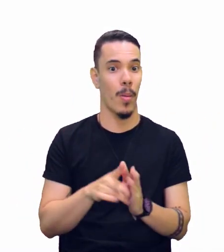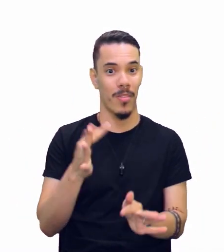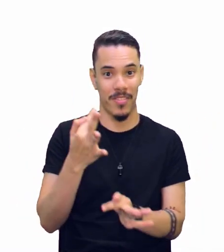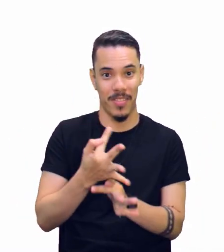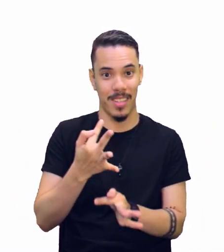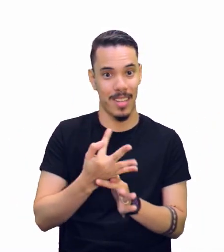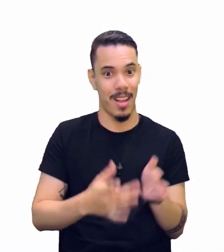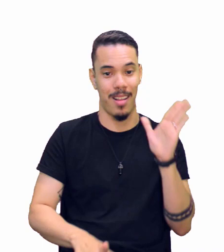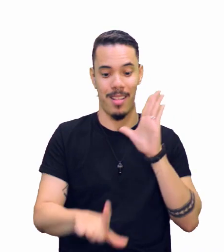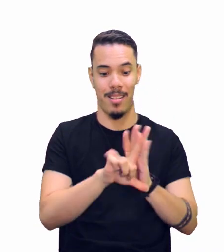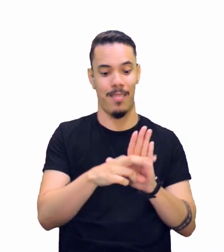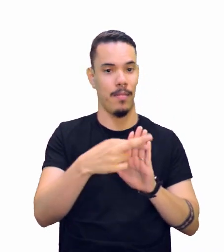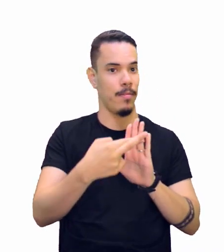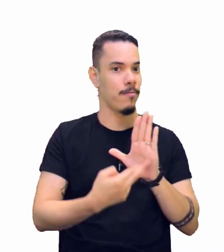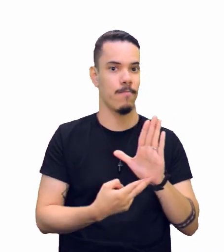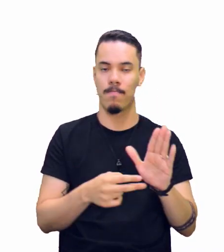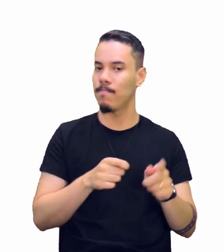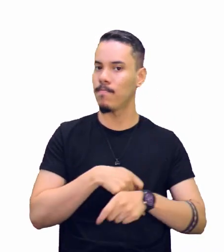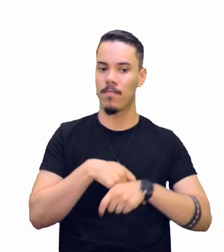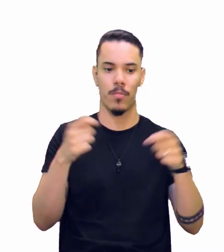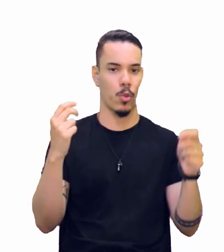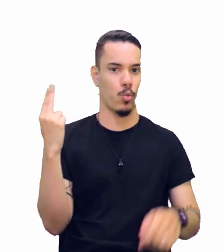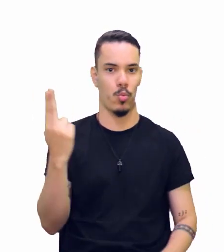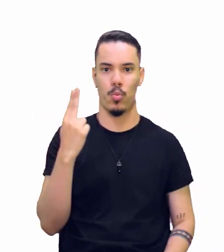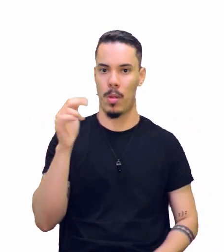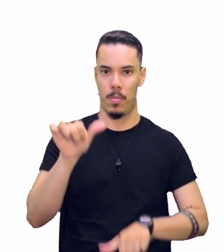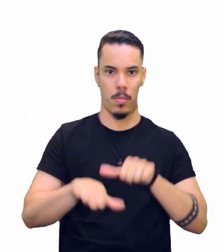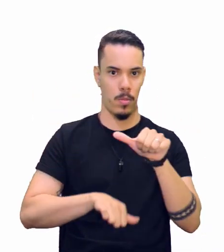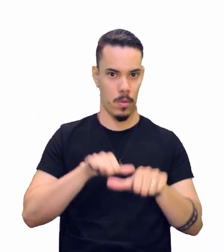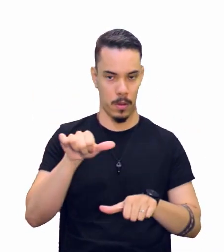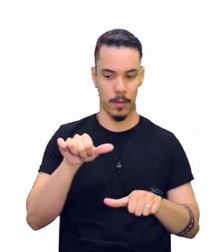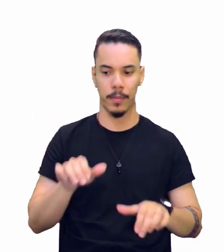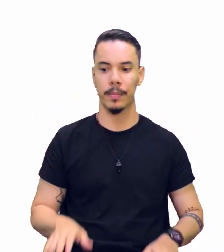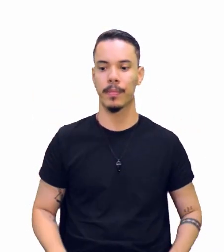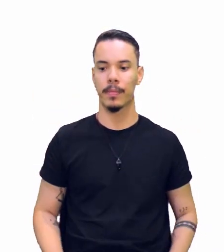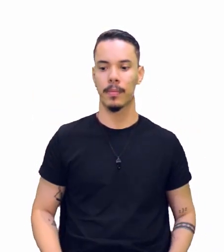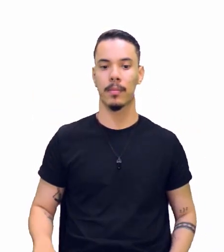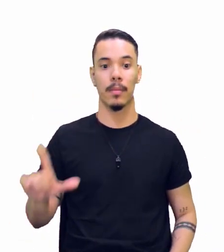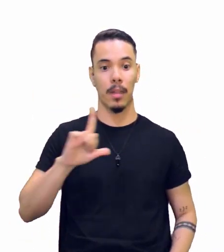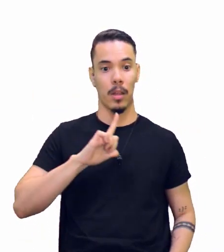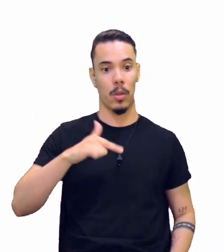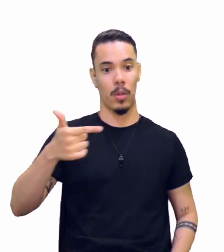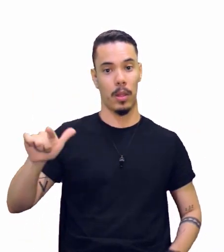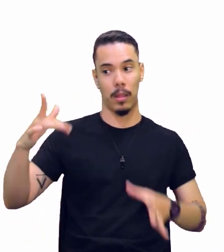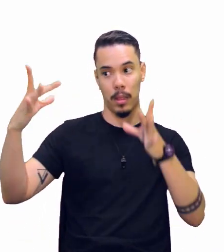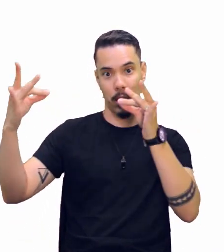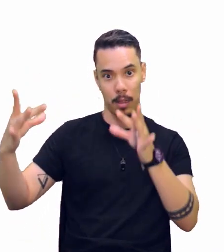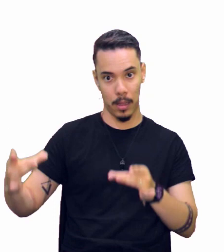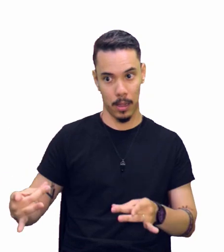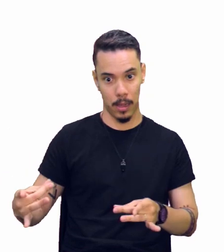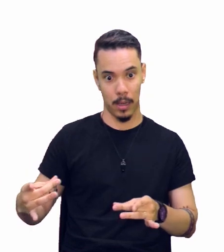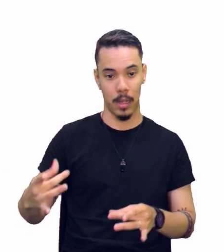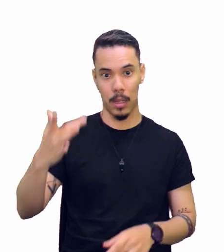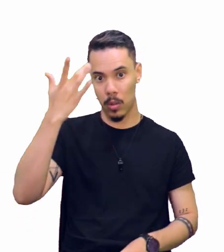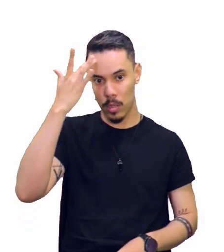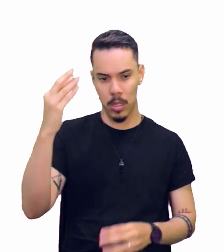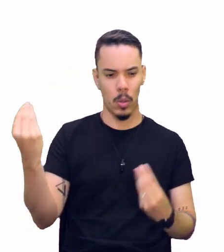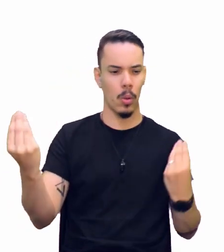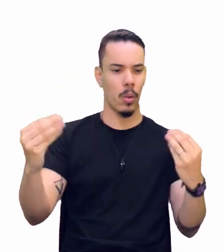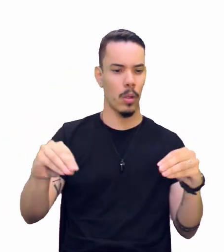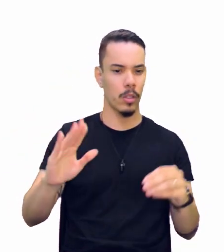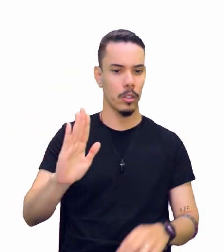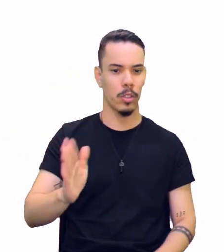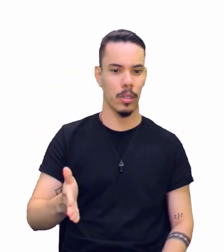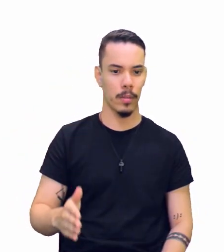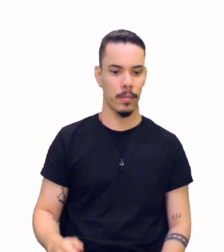lei da física, não tem como você mudar. Muito bem? E tem um detalhe, eu não sei se nesse slide aqui eu coloquei isso,